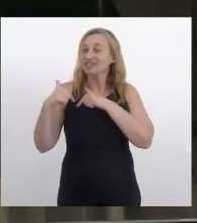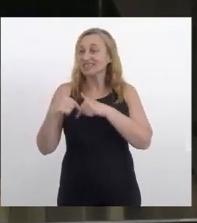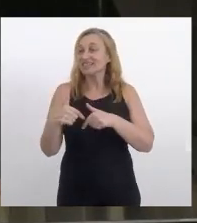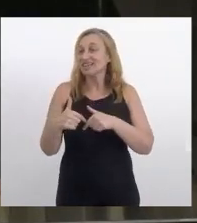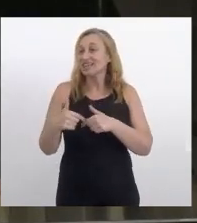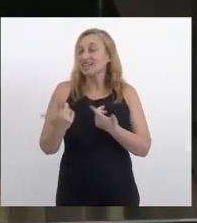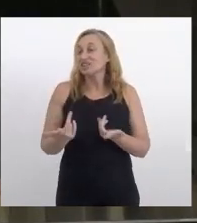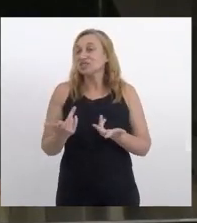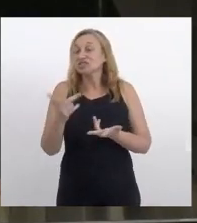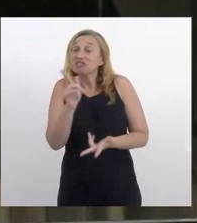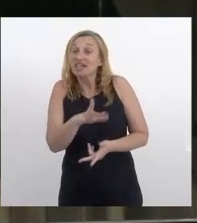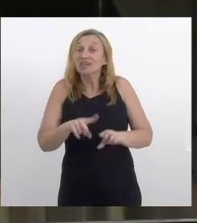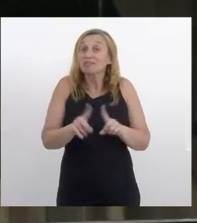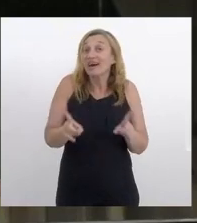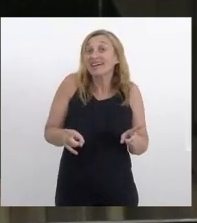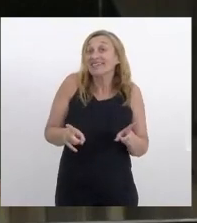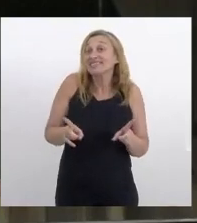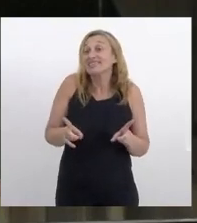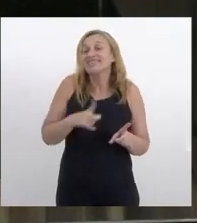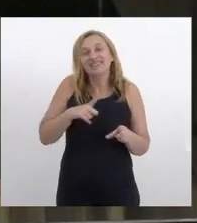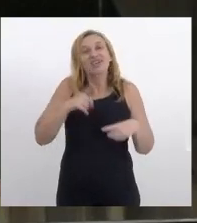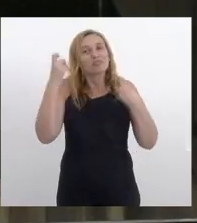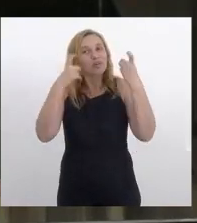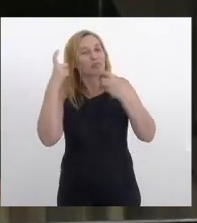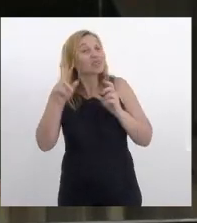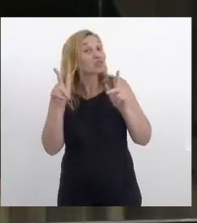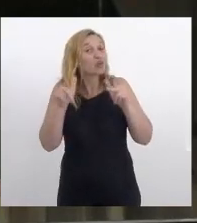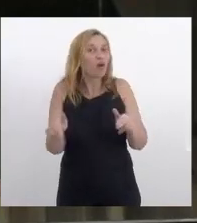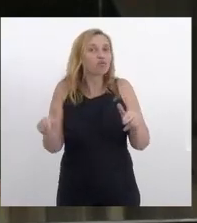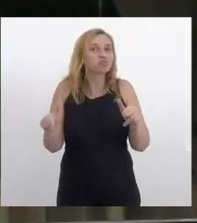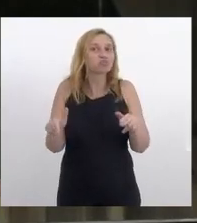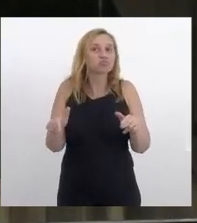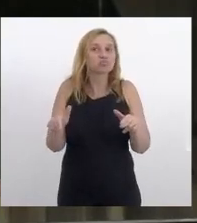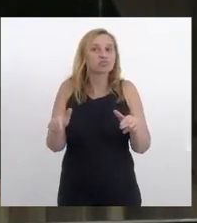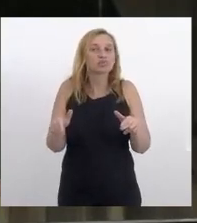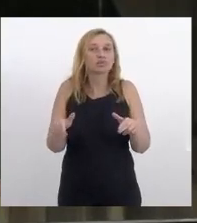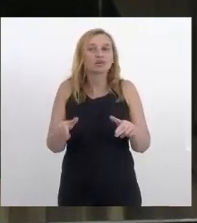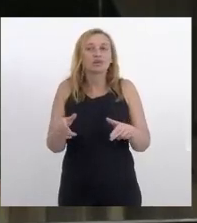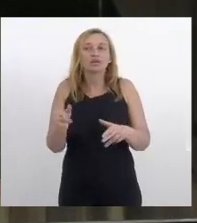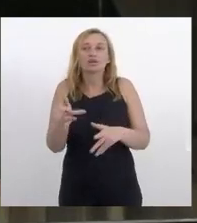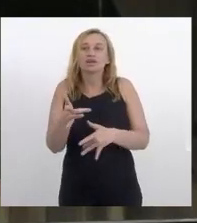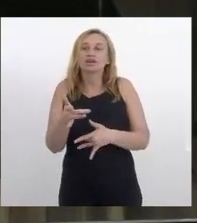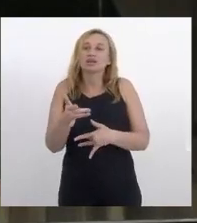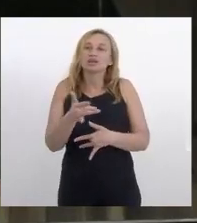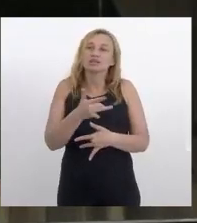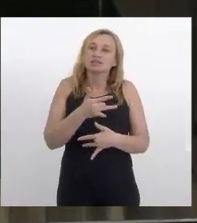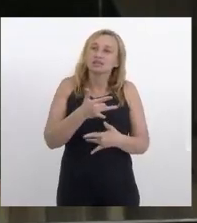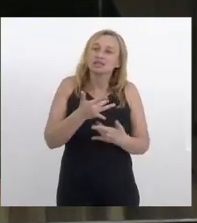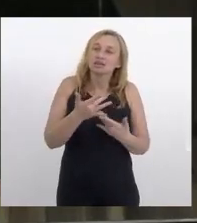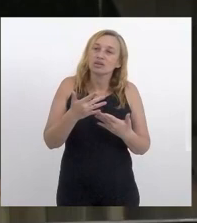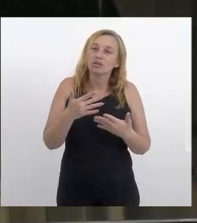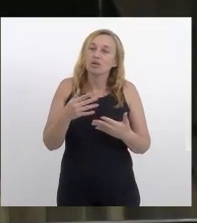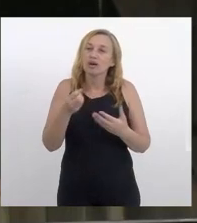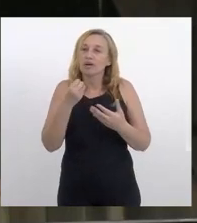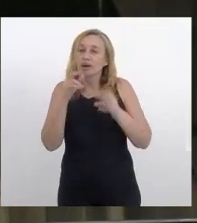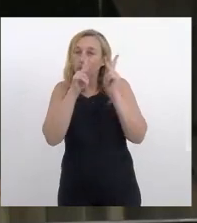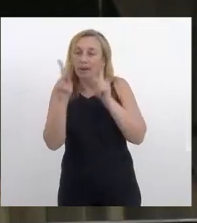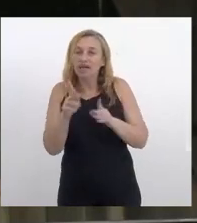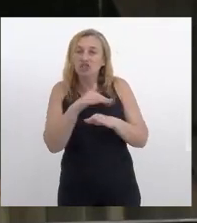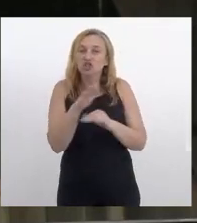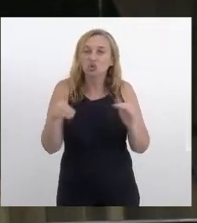diferentes, mas que têm preocupações comuns com o bem da pessoa, com o bem da sociedade, com o